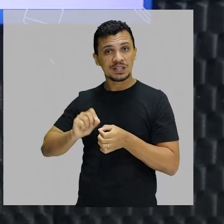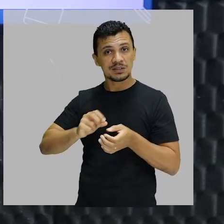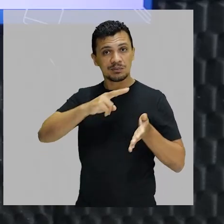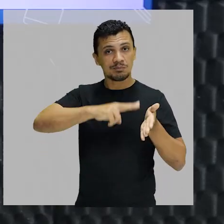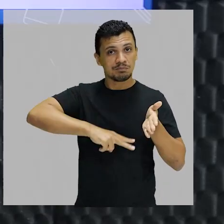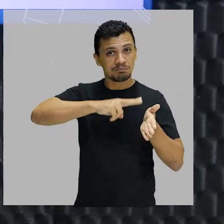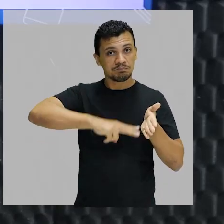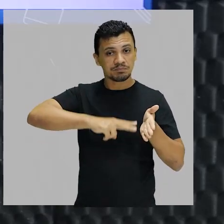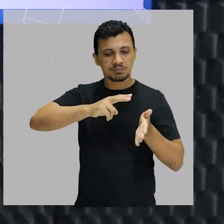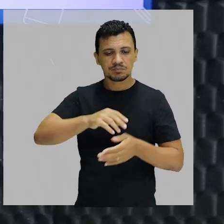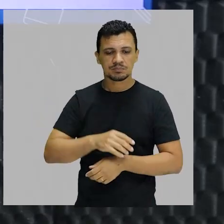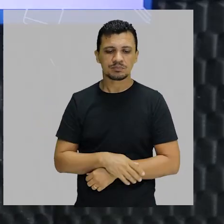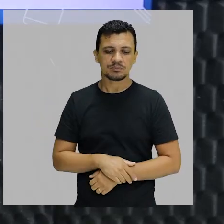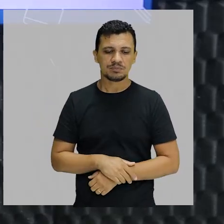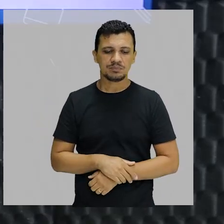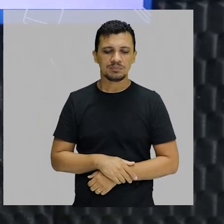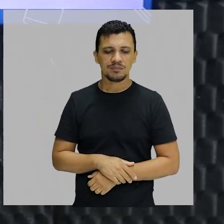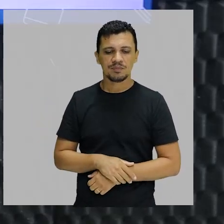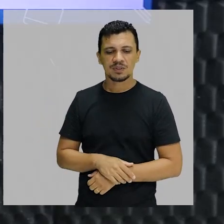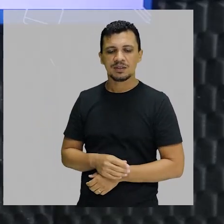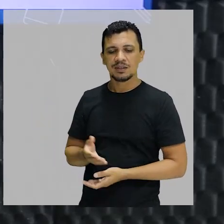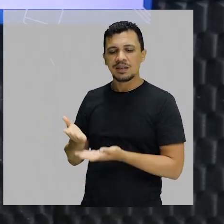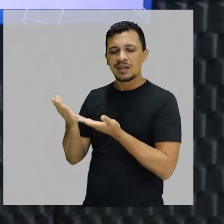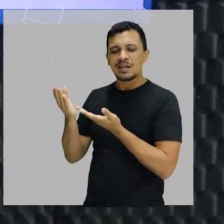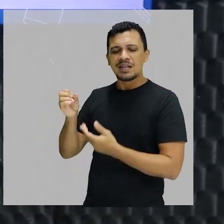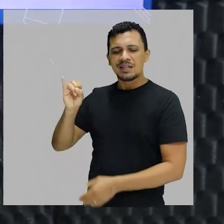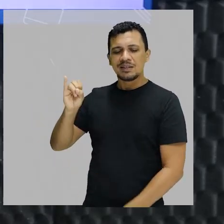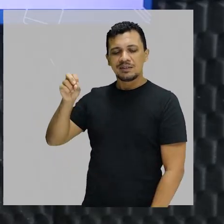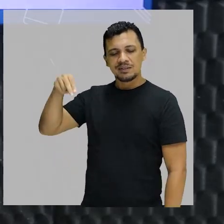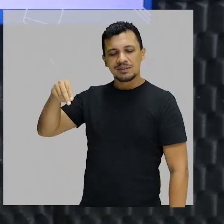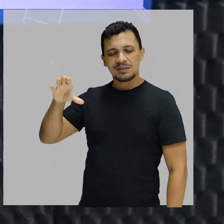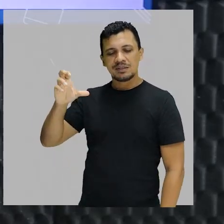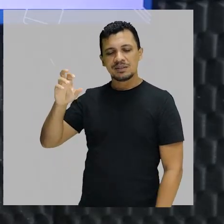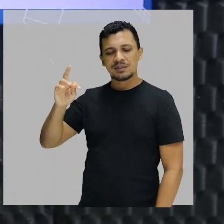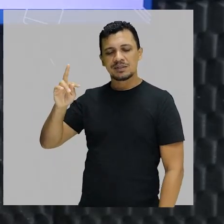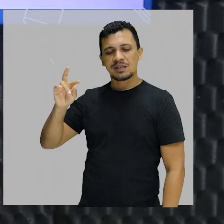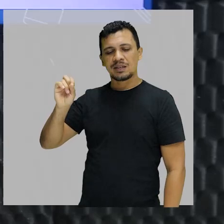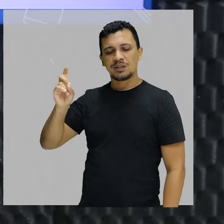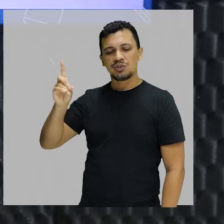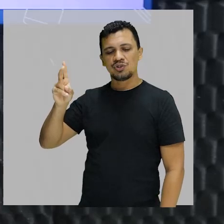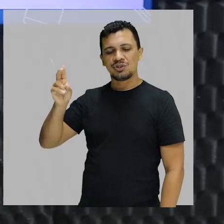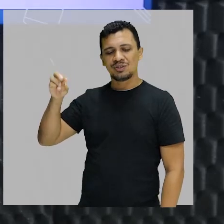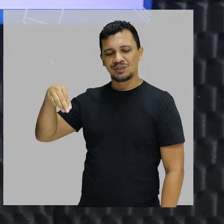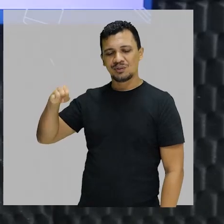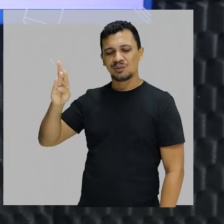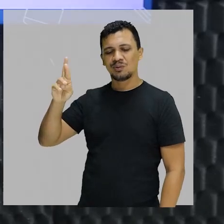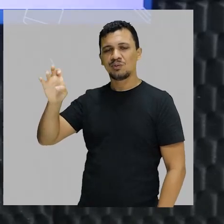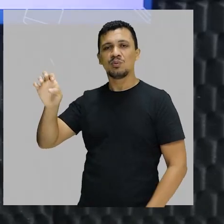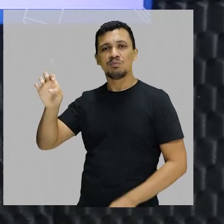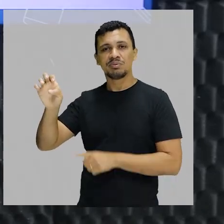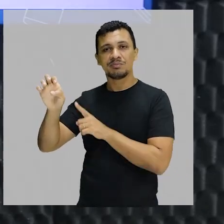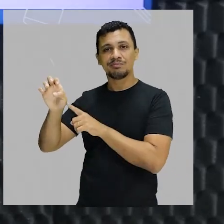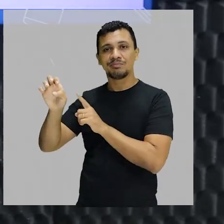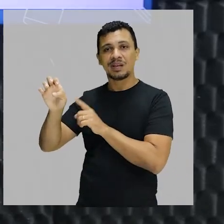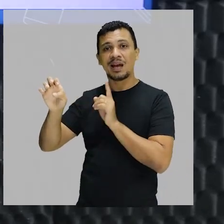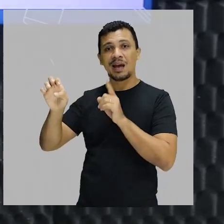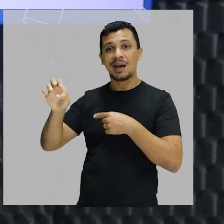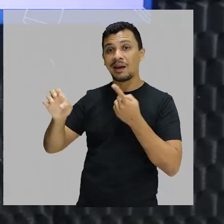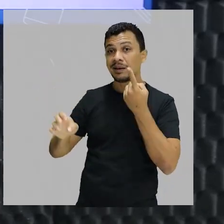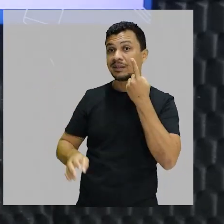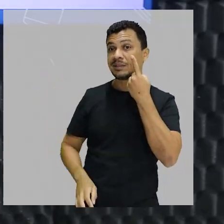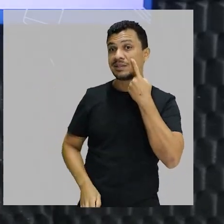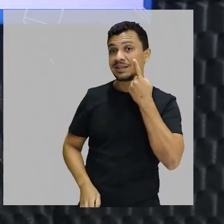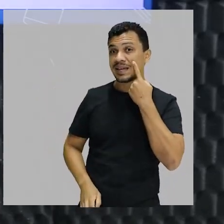leitura. La incertidumbre, que é a incerteza, né? La incertidumbre,